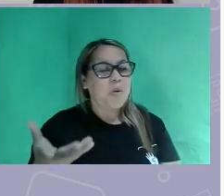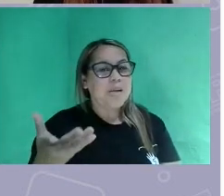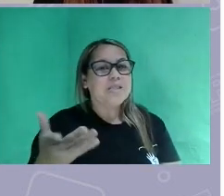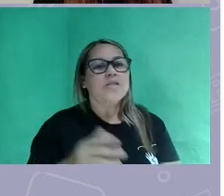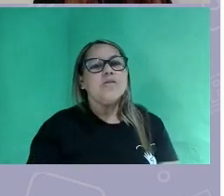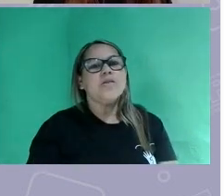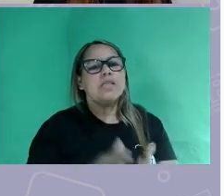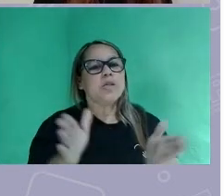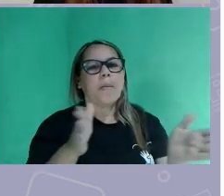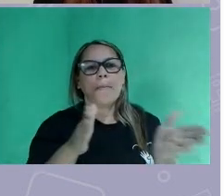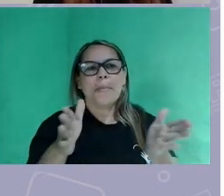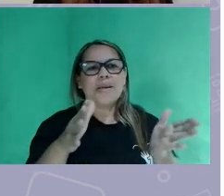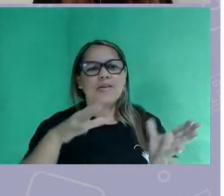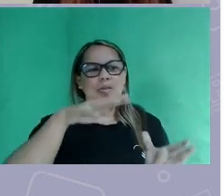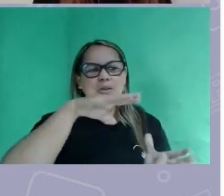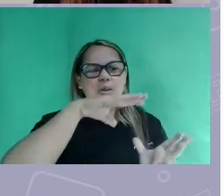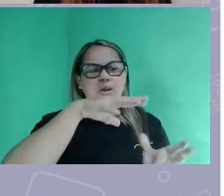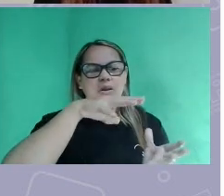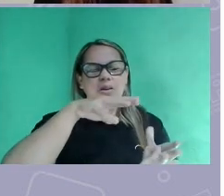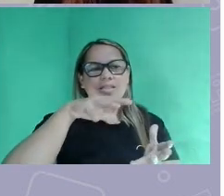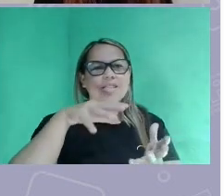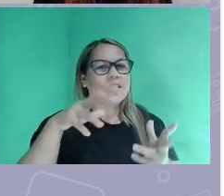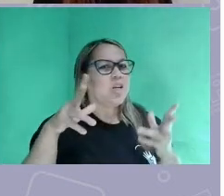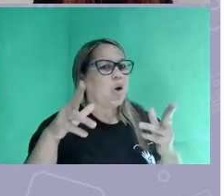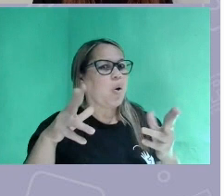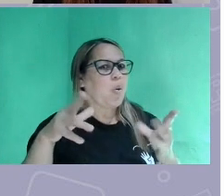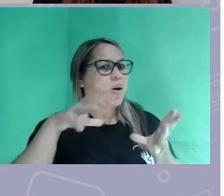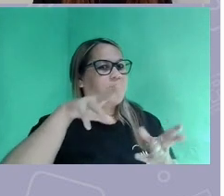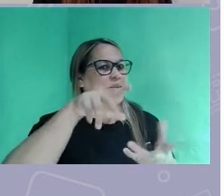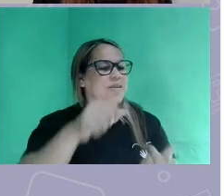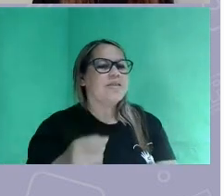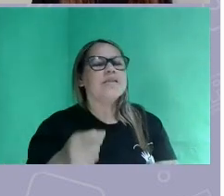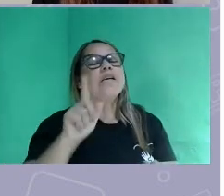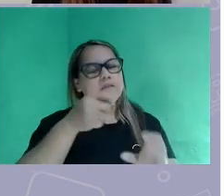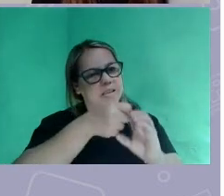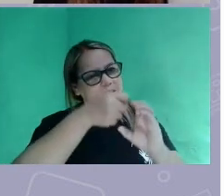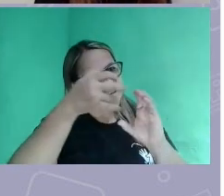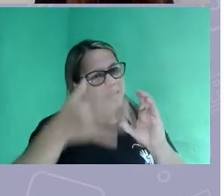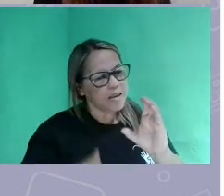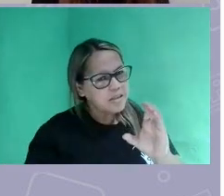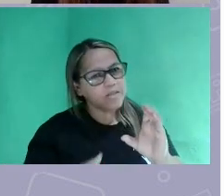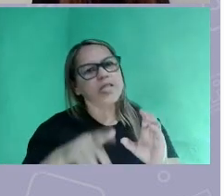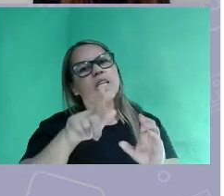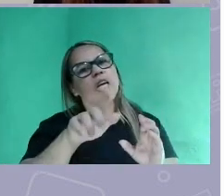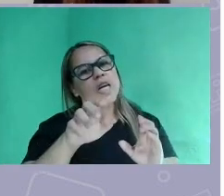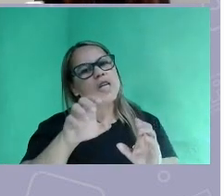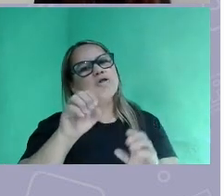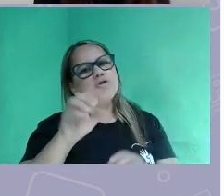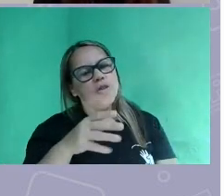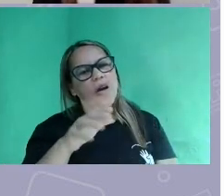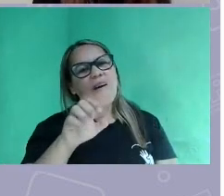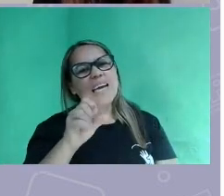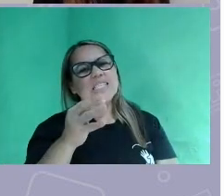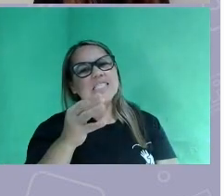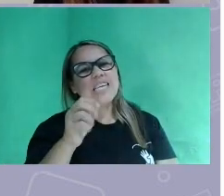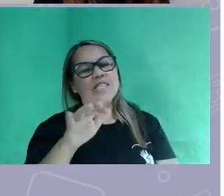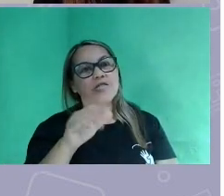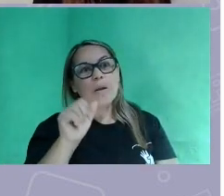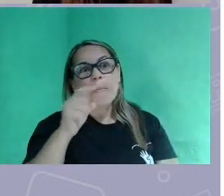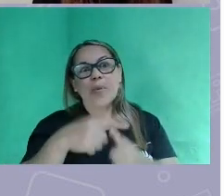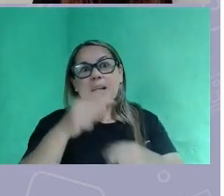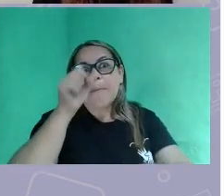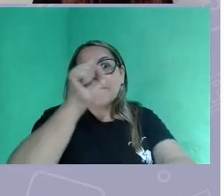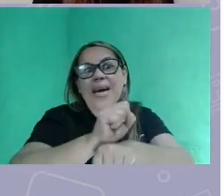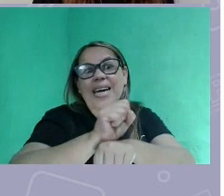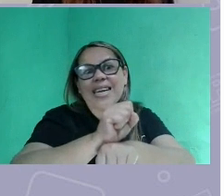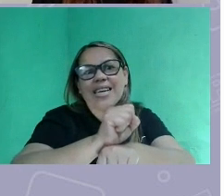de rotação seja igual ao período da Terra e é isso que caracteriza o fato dele ser geoestacionário ou seja ele é parado em relação à Terra